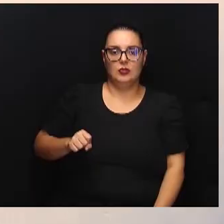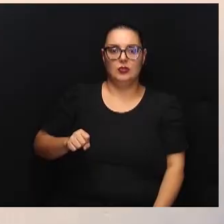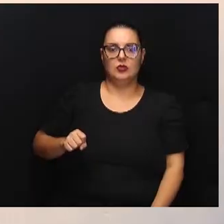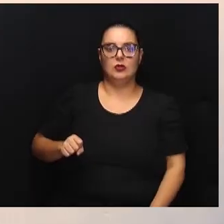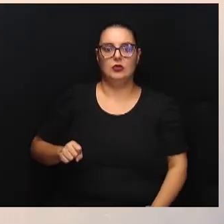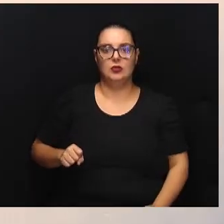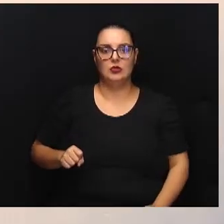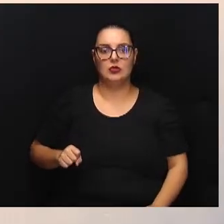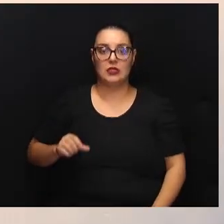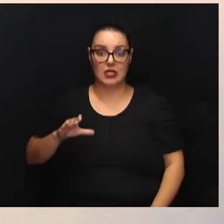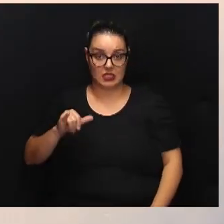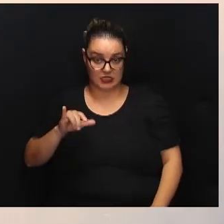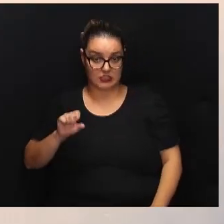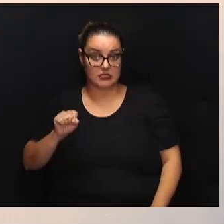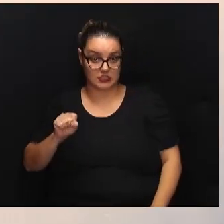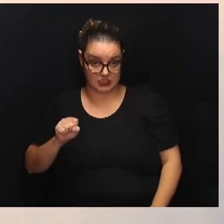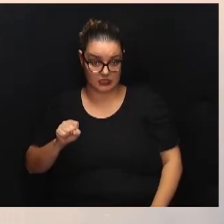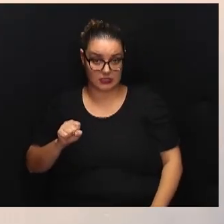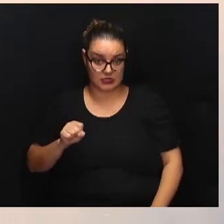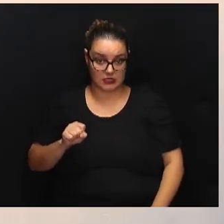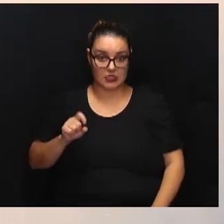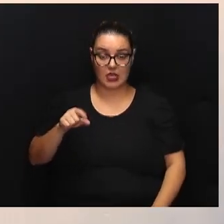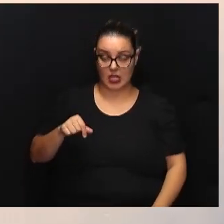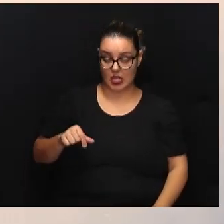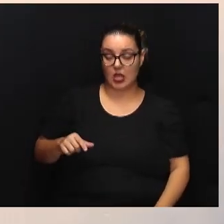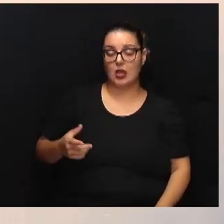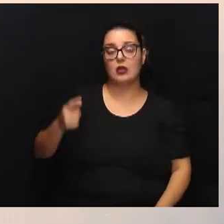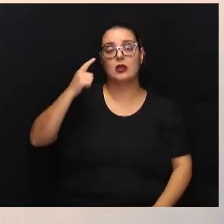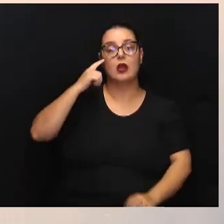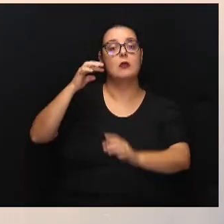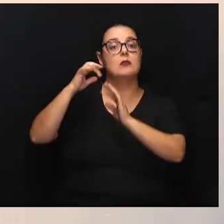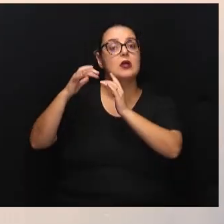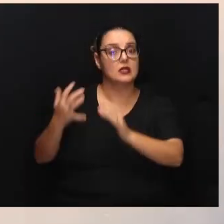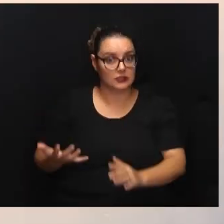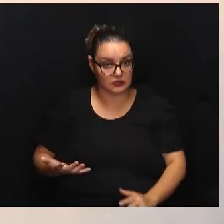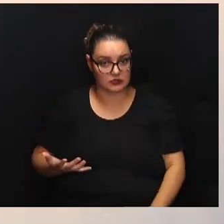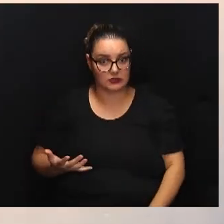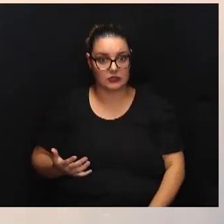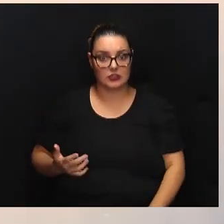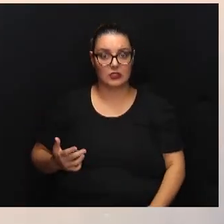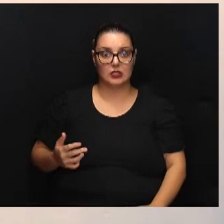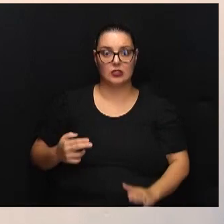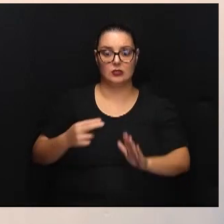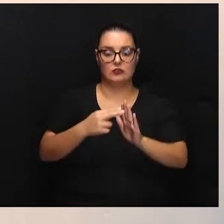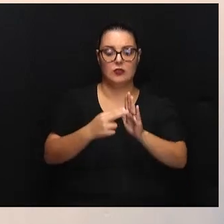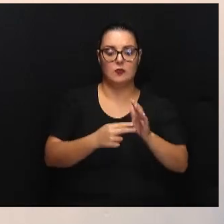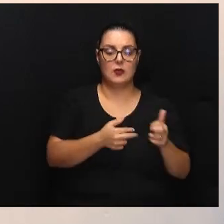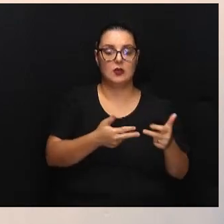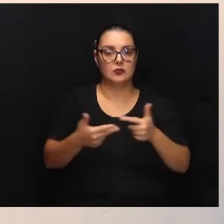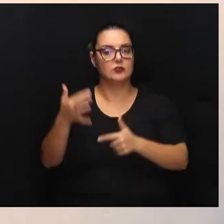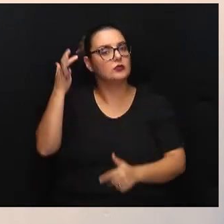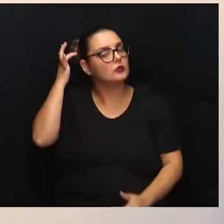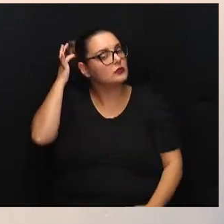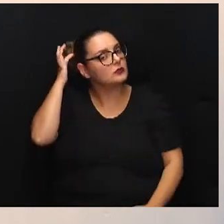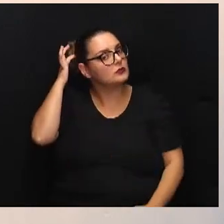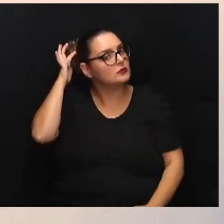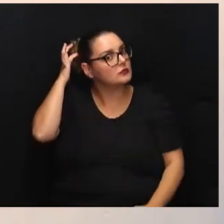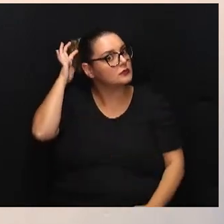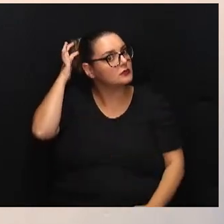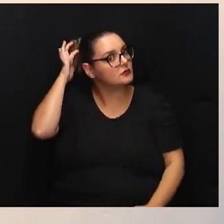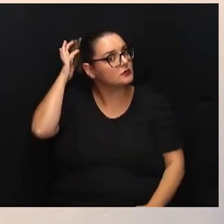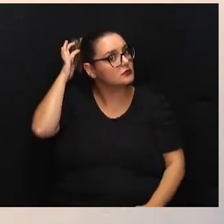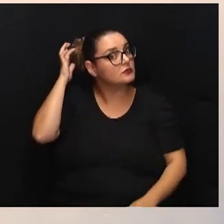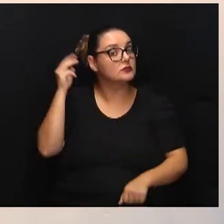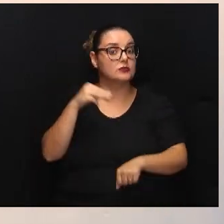um sistema que é pensado a partir de uma normativa padrão. Se nos minutos iniciais da minha fala eu estava falando sobre